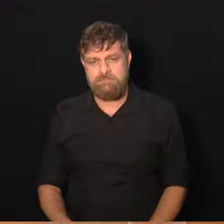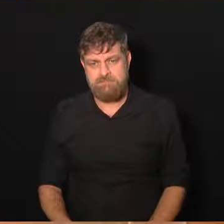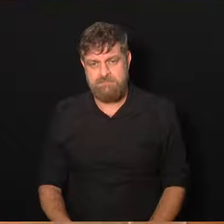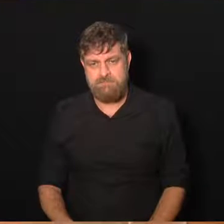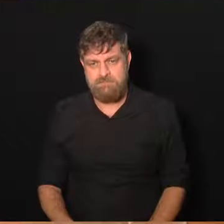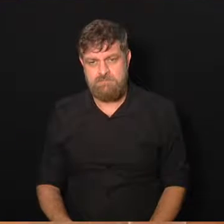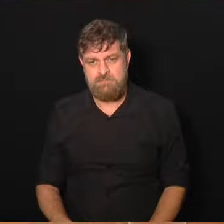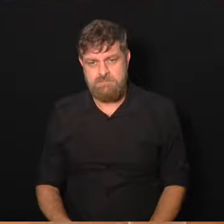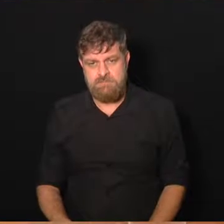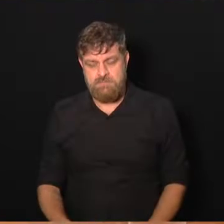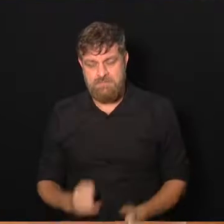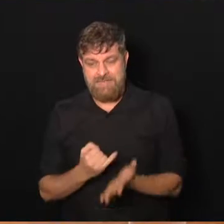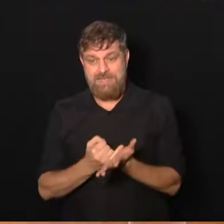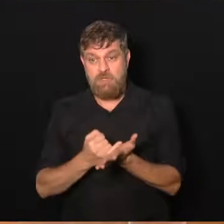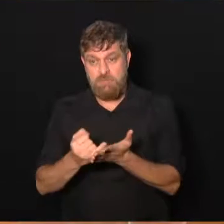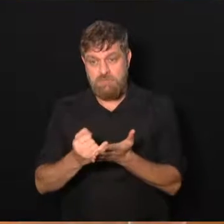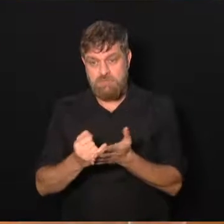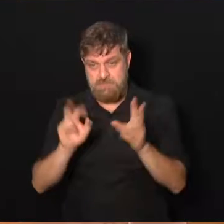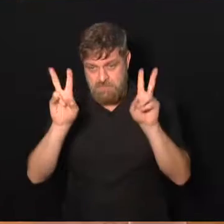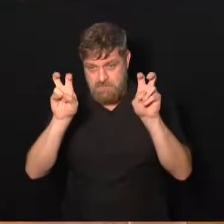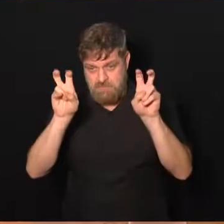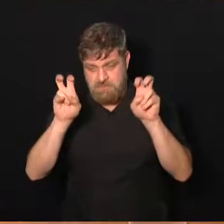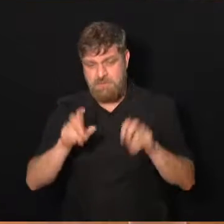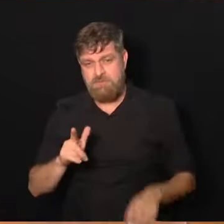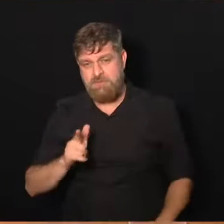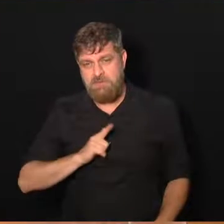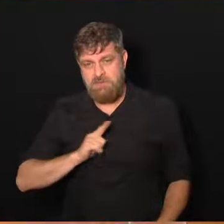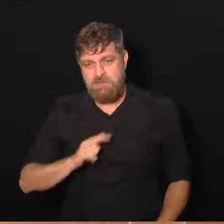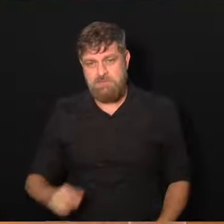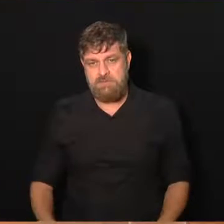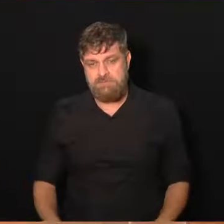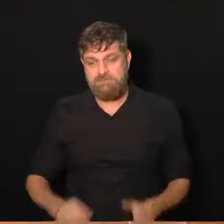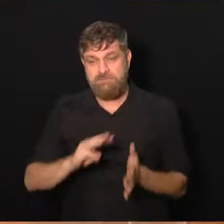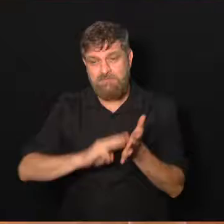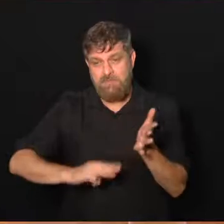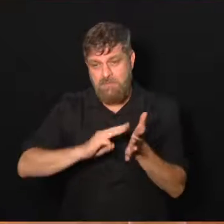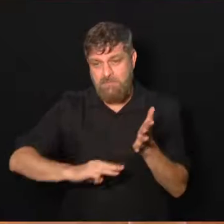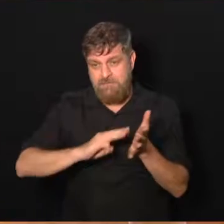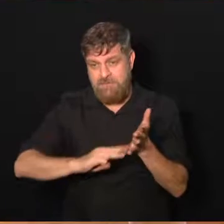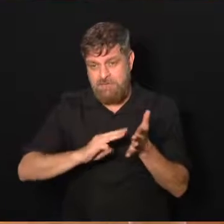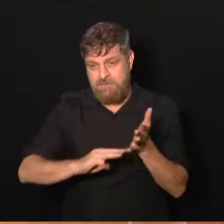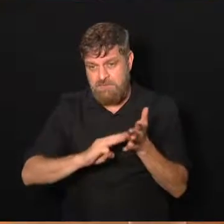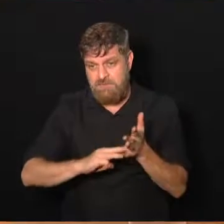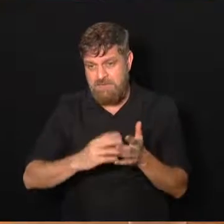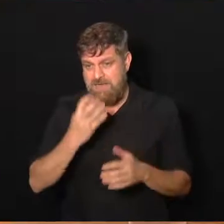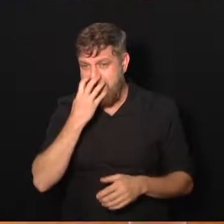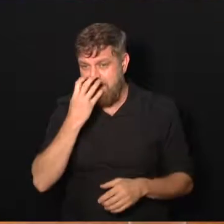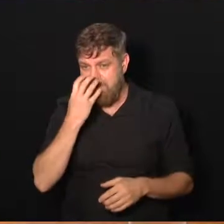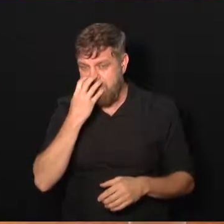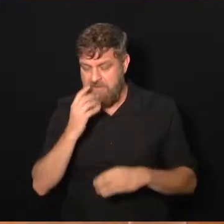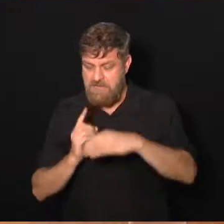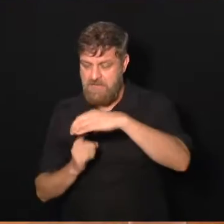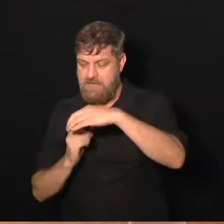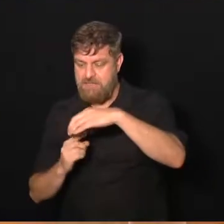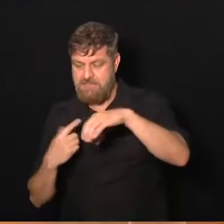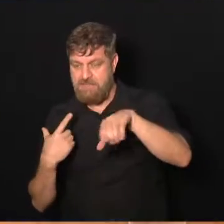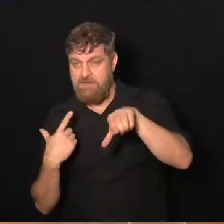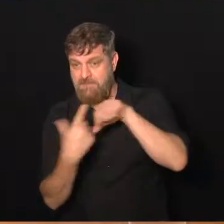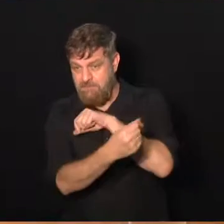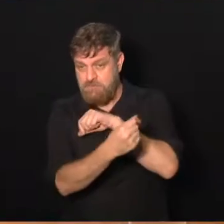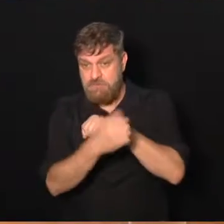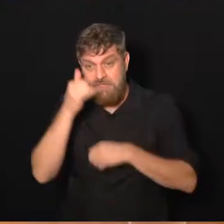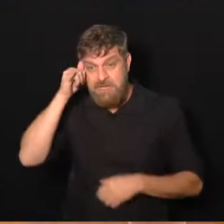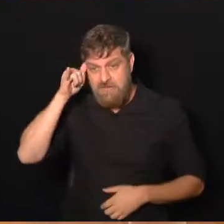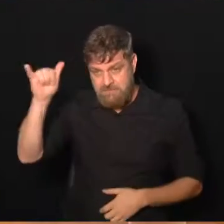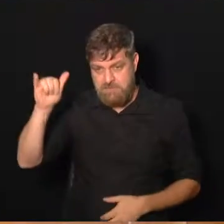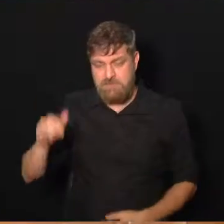para a introdução do assunto, sendo que é método de prevenção contra a fuga de animais de clínicas e pet shops, onde